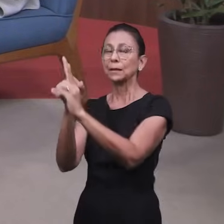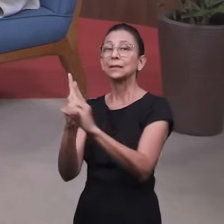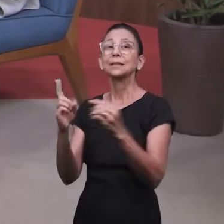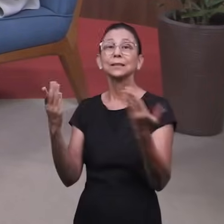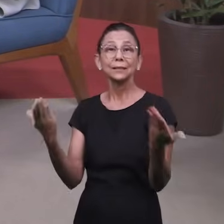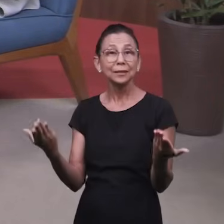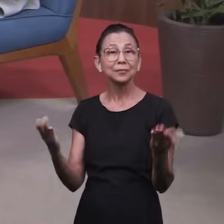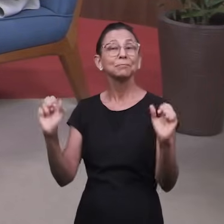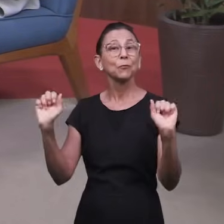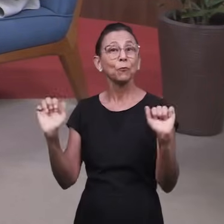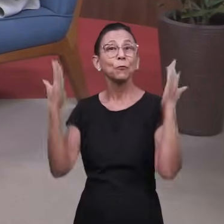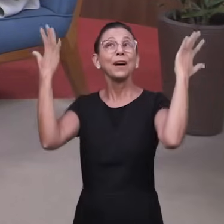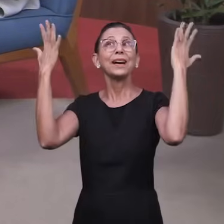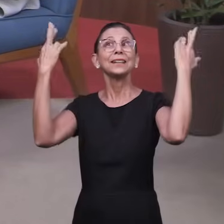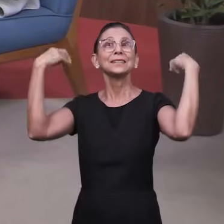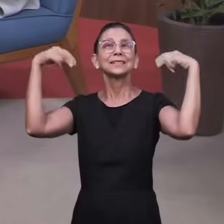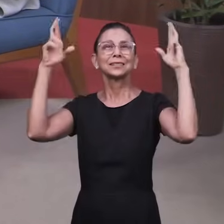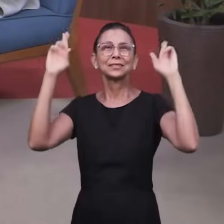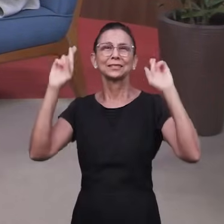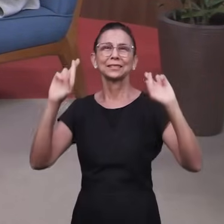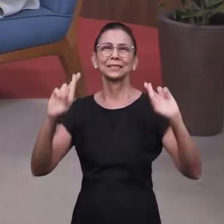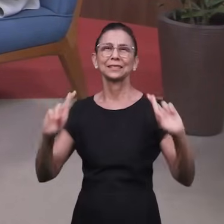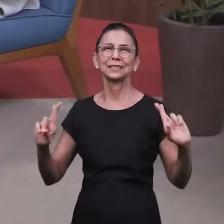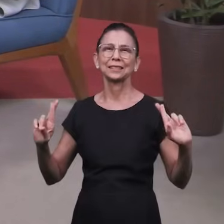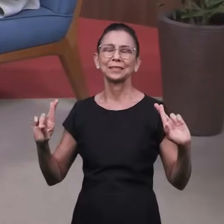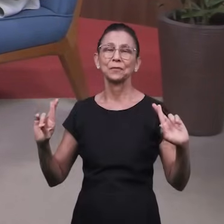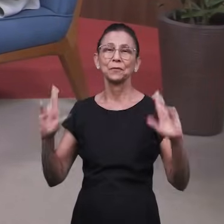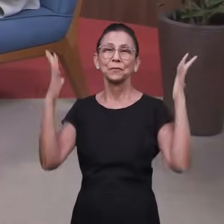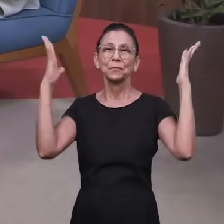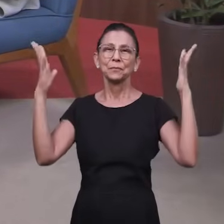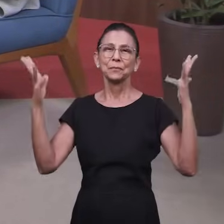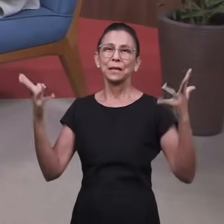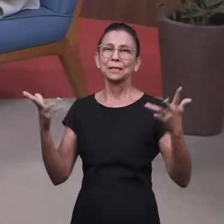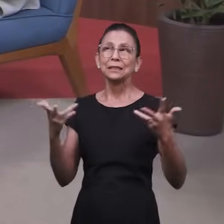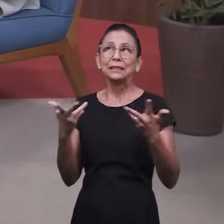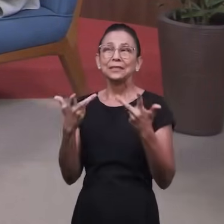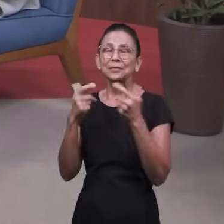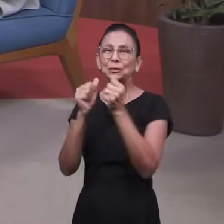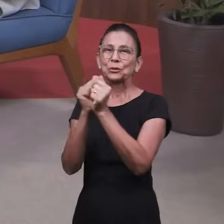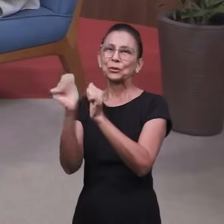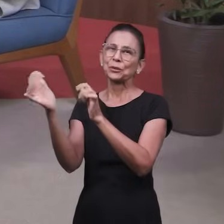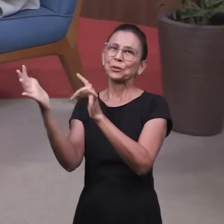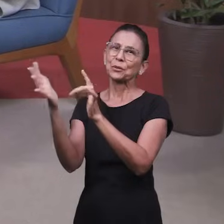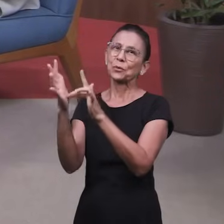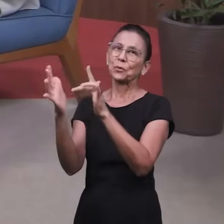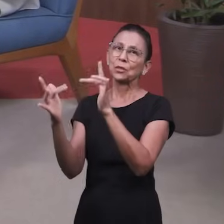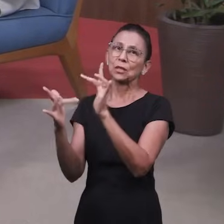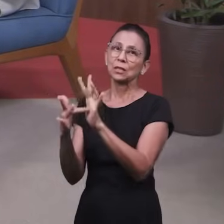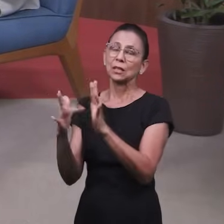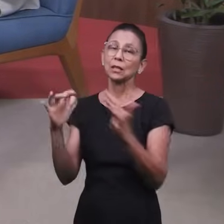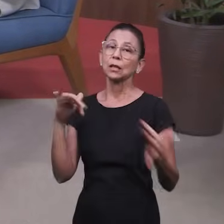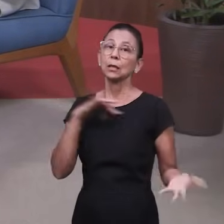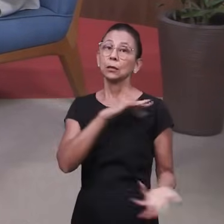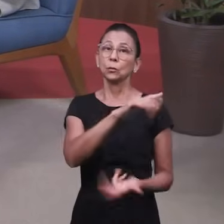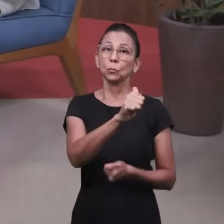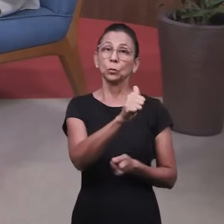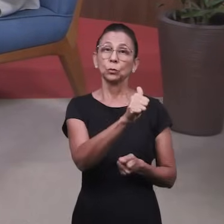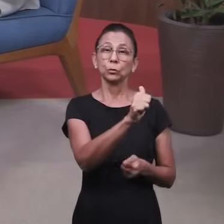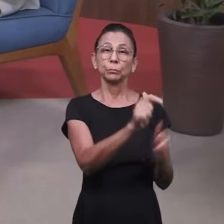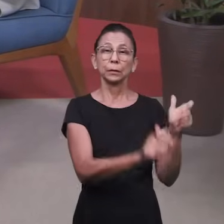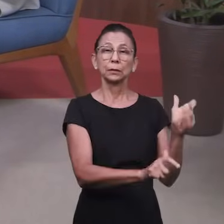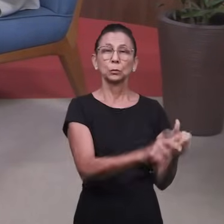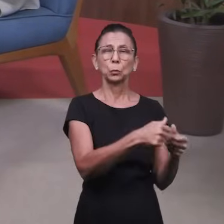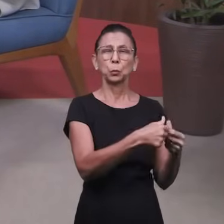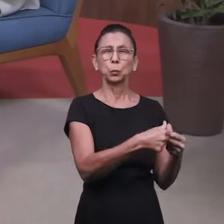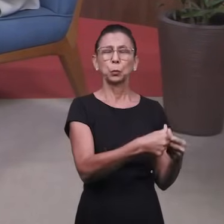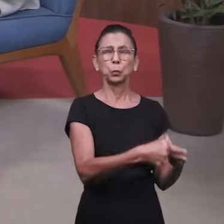chamadas as bodas do Cordeiro, uma festa maravilhosa que a igreja viverá com o Senhor Jesus enquanto o mundo estará